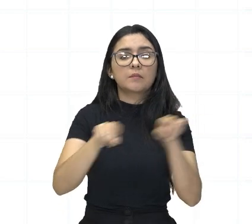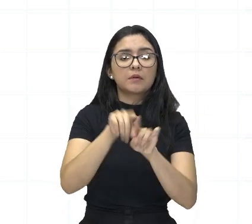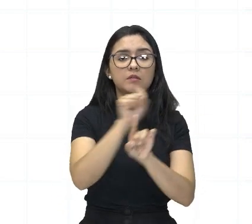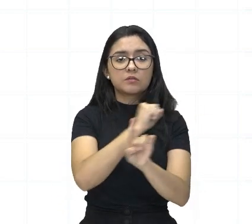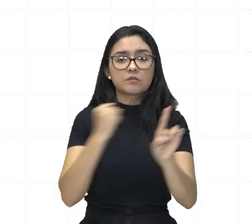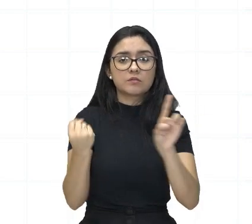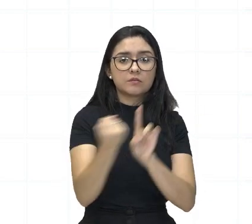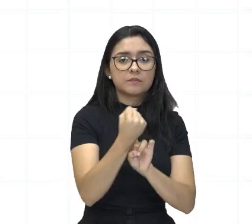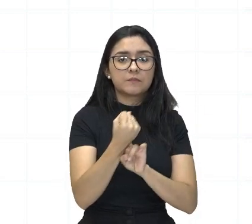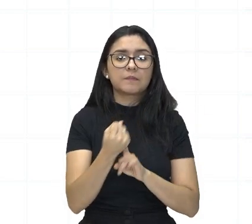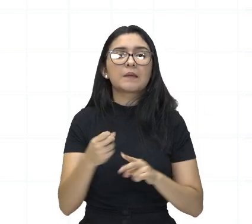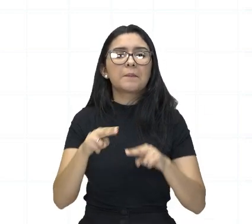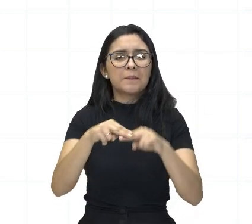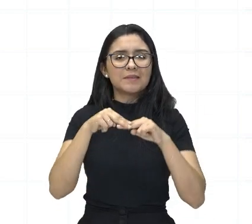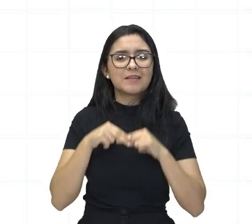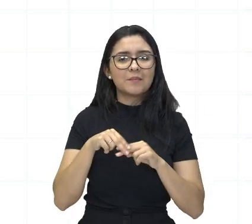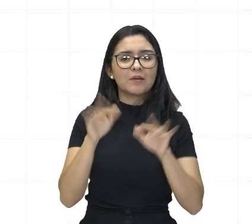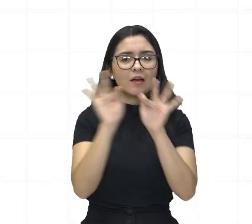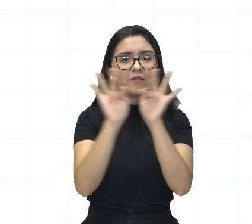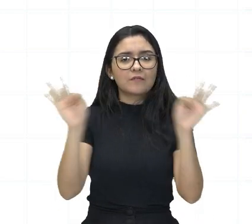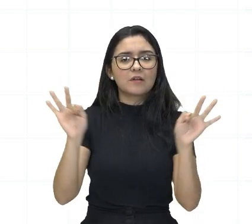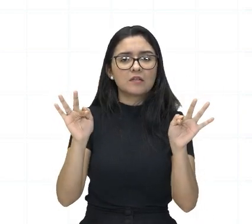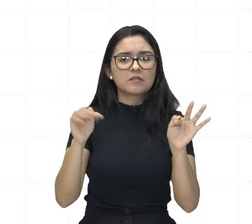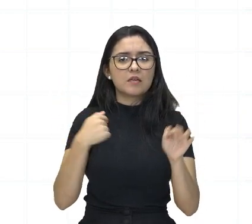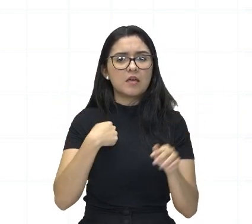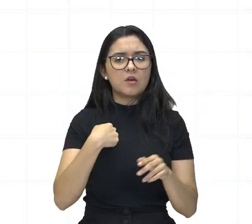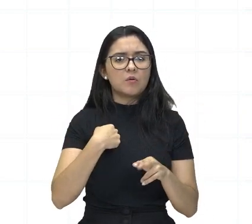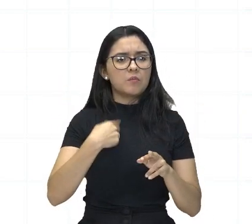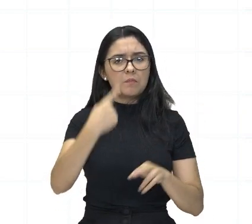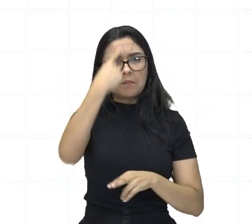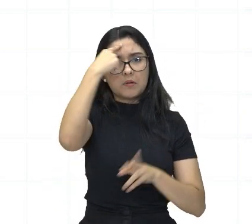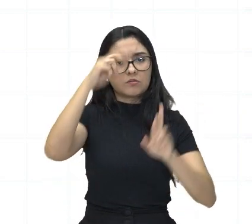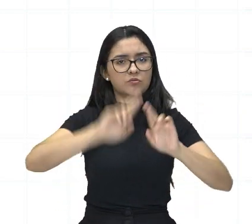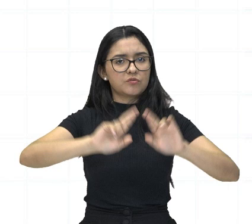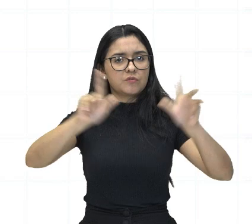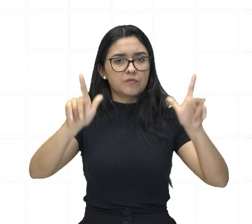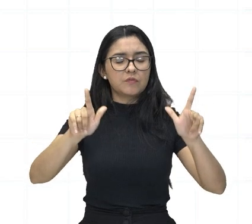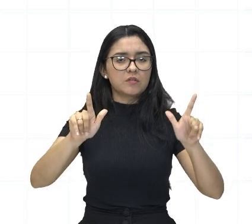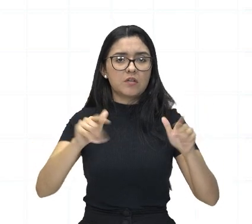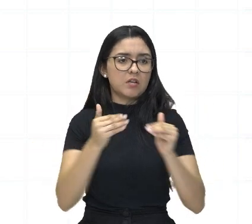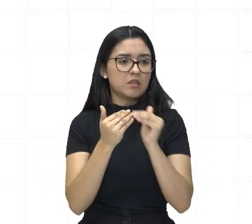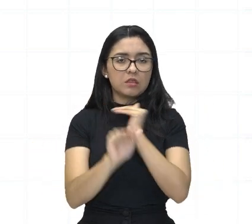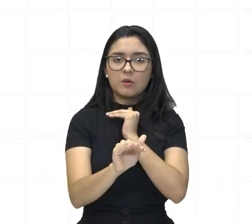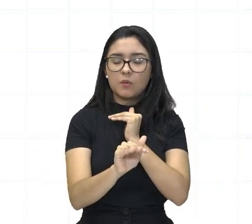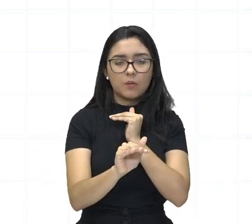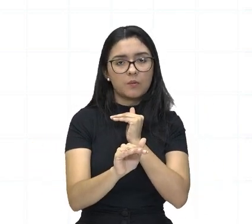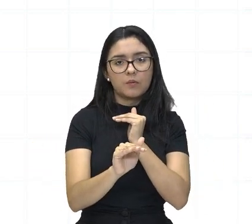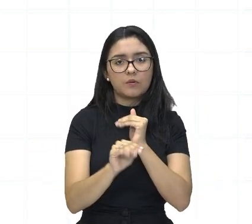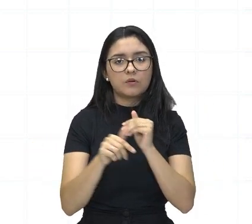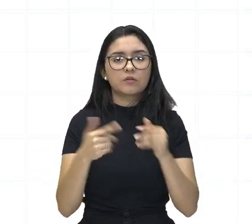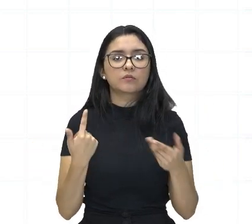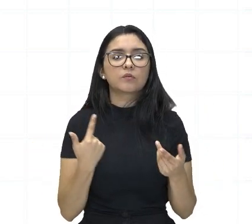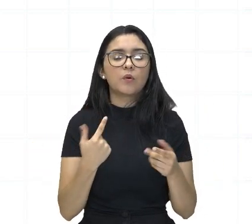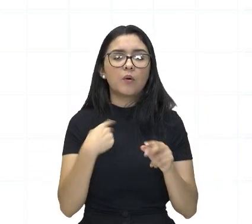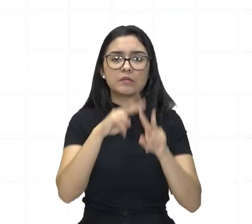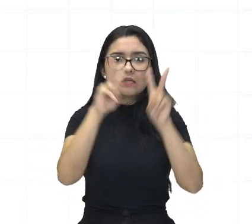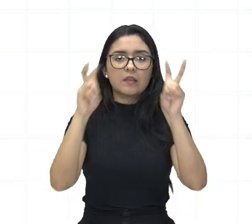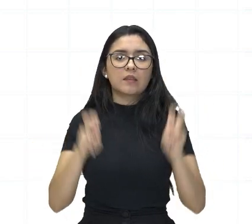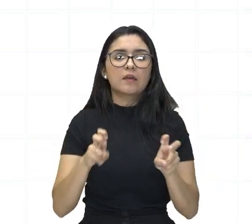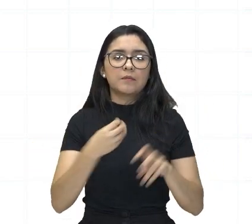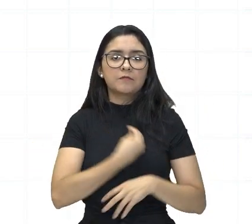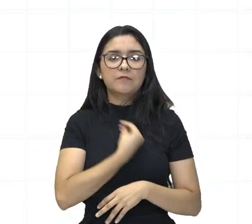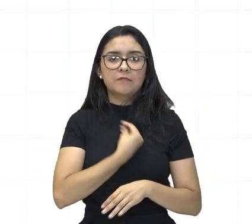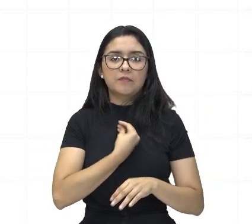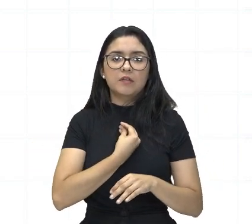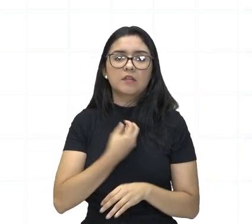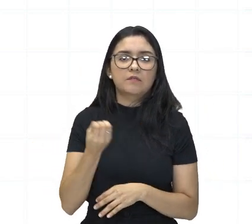eu não penso assim, percebe que ele apresenta um ponto de vista contrário em relação a essa colonização do planeta